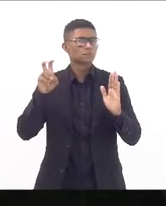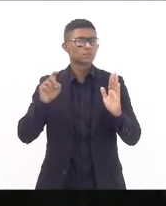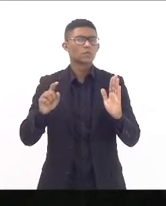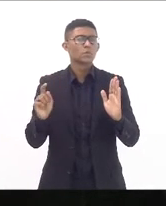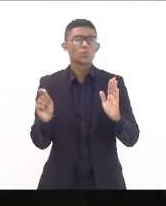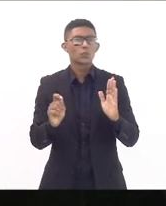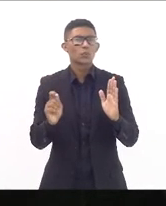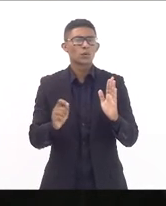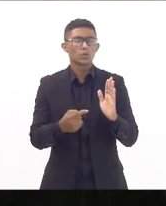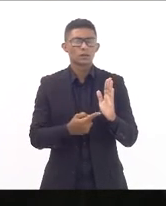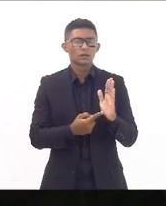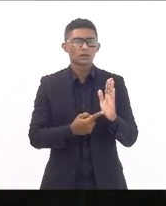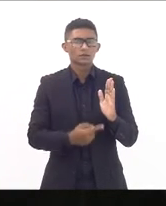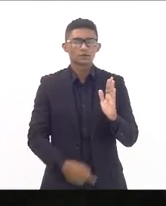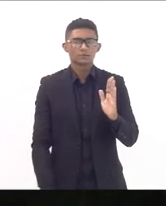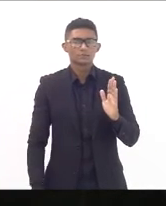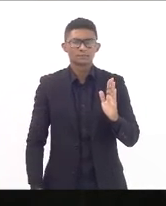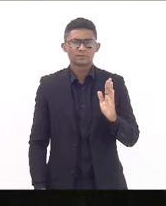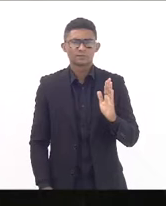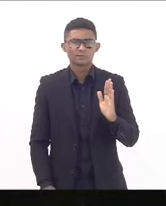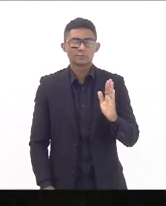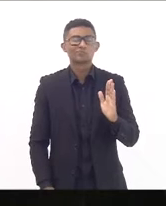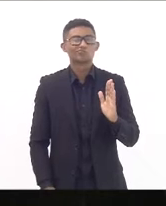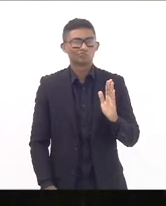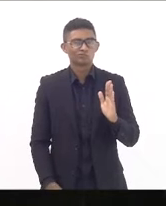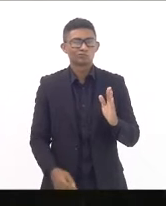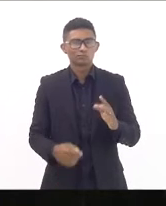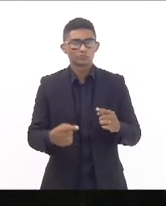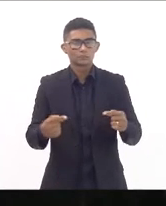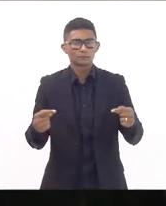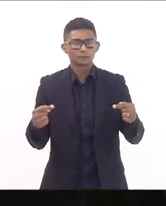sobre a invasão